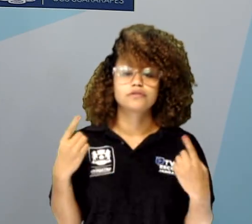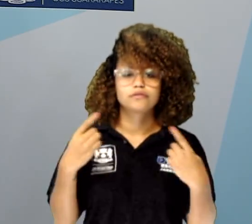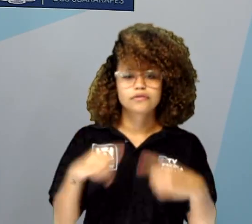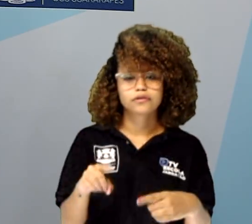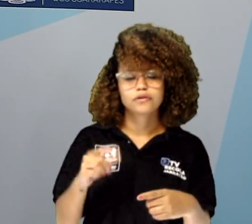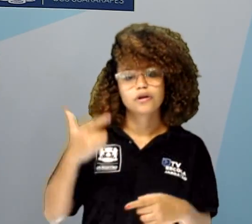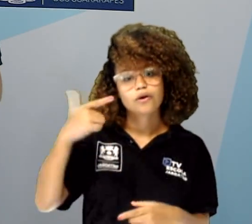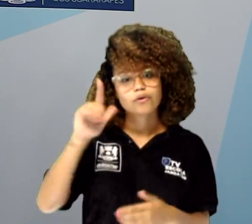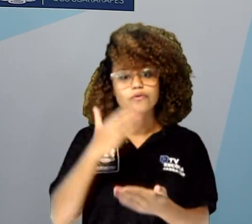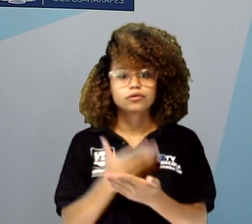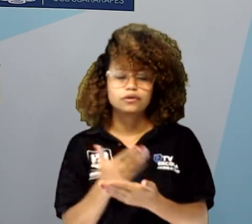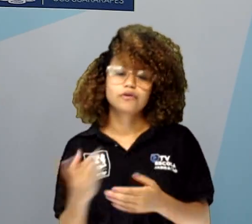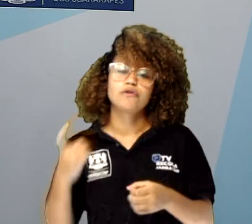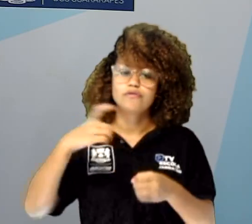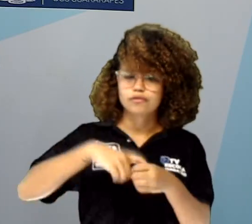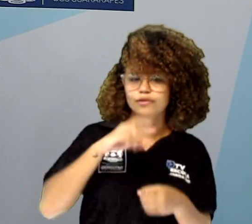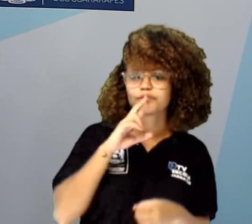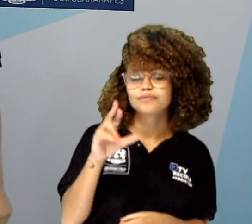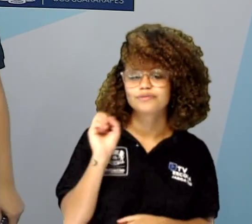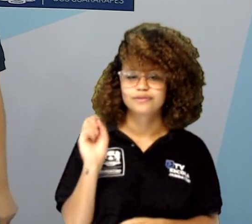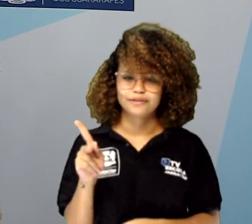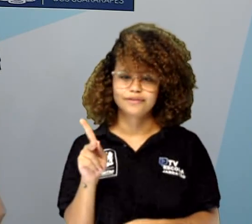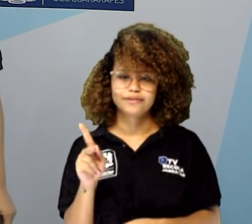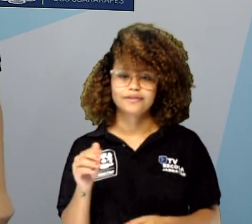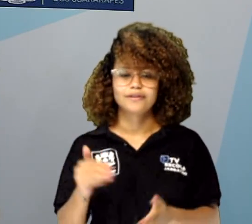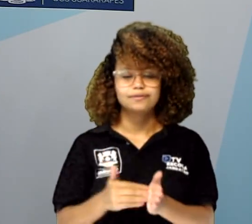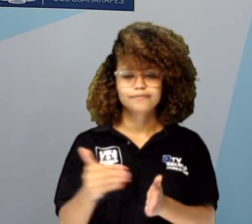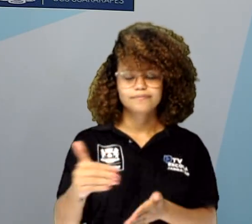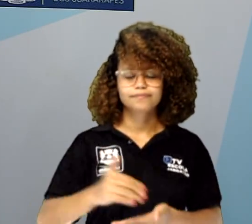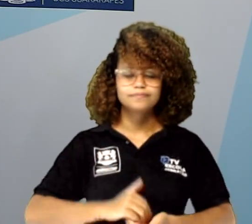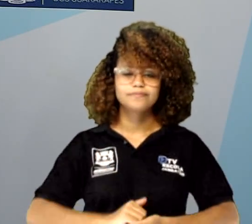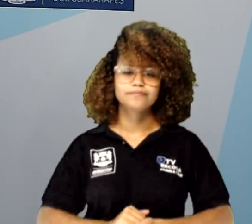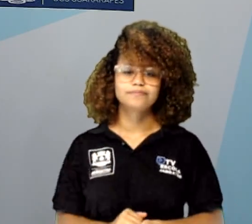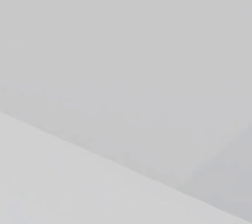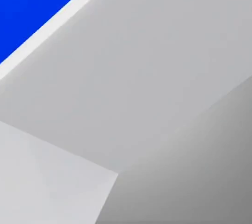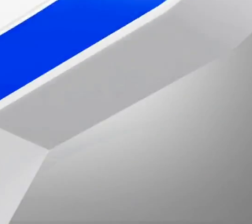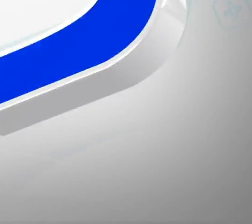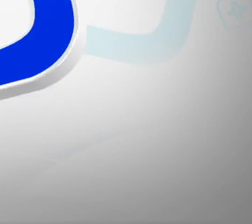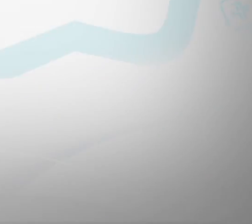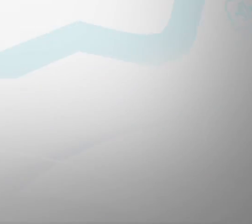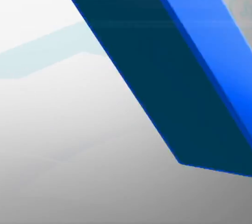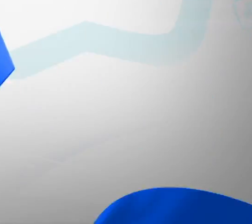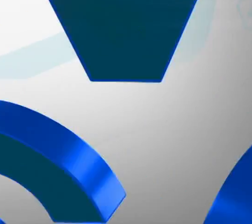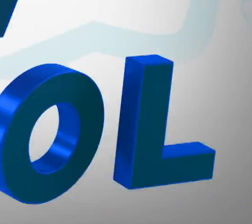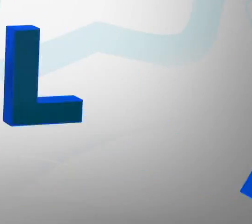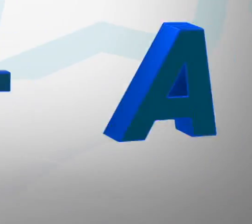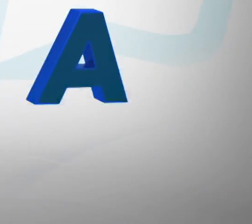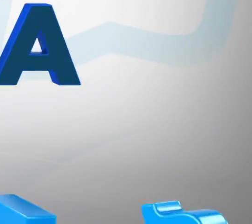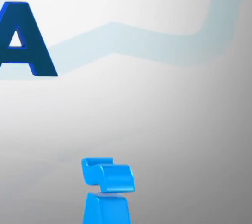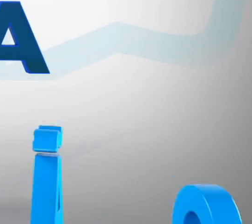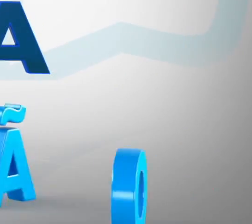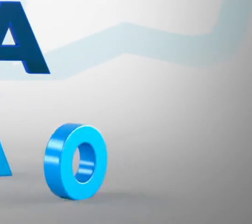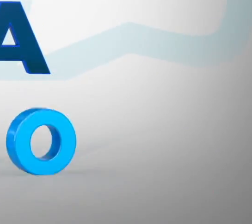na próxima aula eu volto com a resolução, tá bom? Até mais!